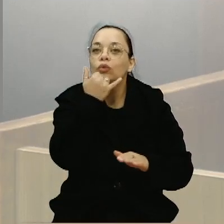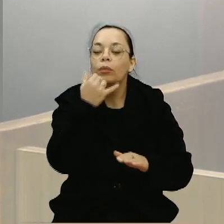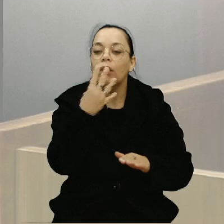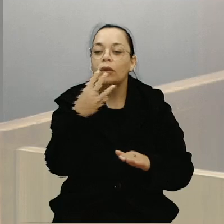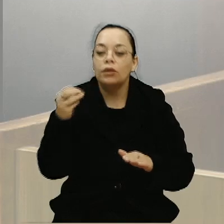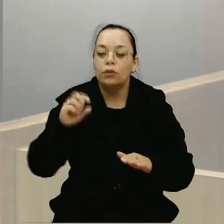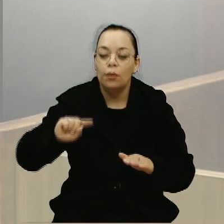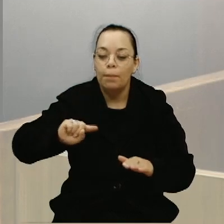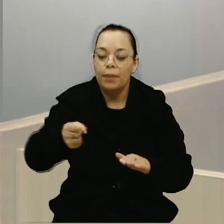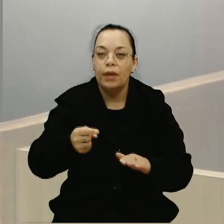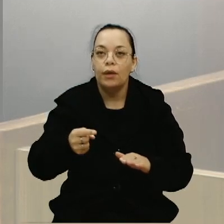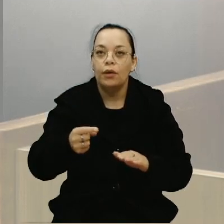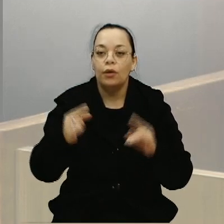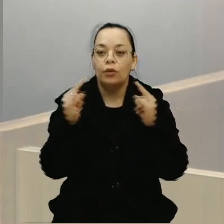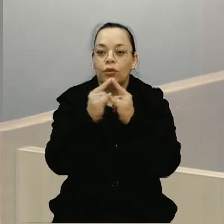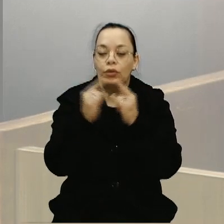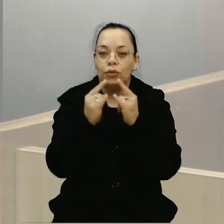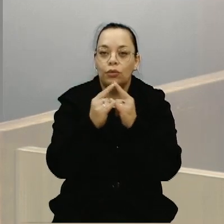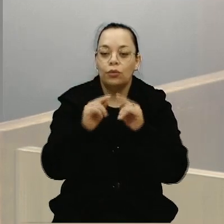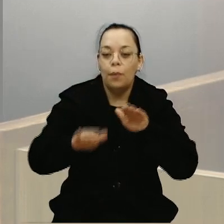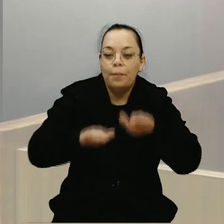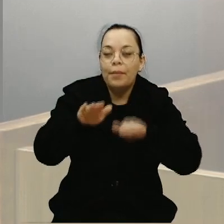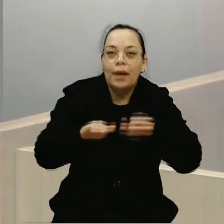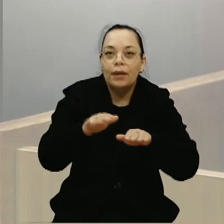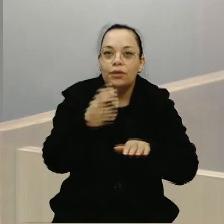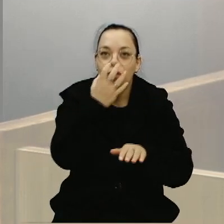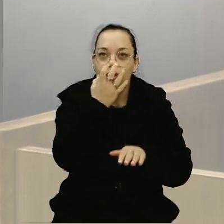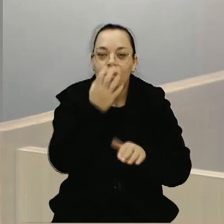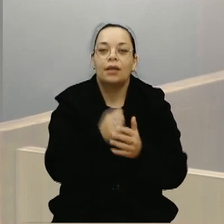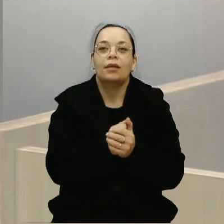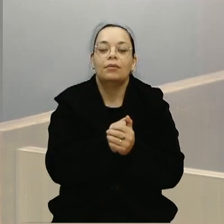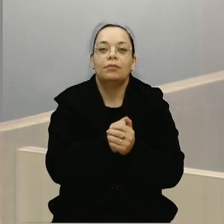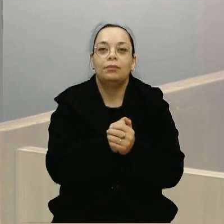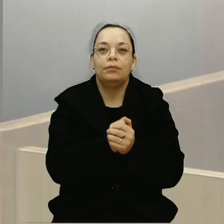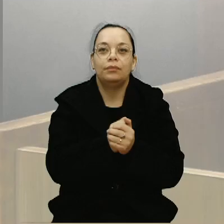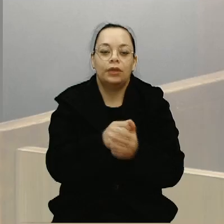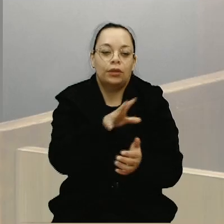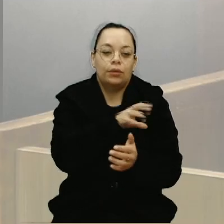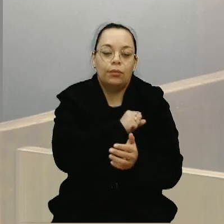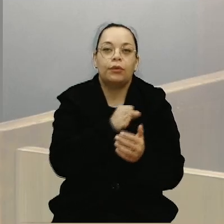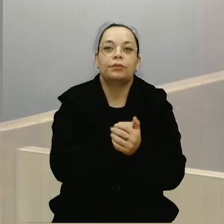para o Instituto Patinhas, 250 mil para o Projeto Fome de Amor,